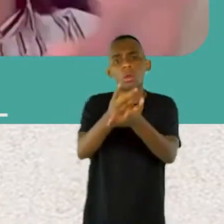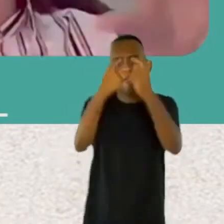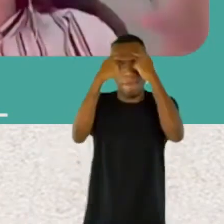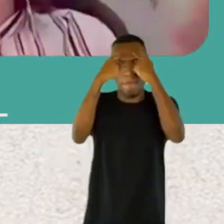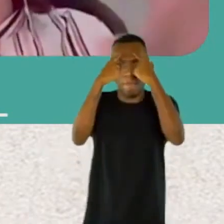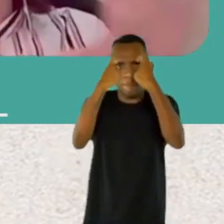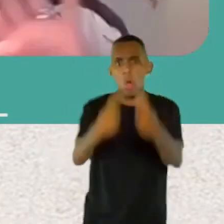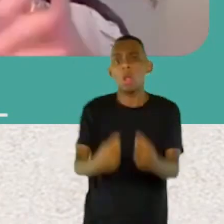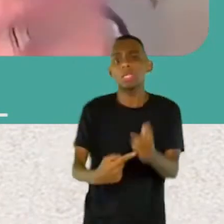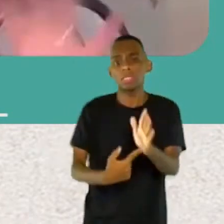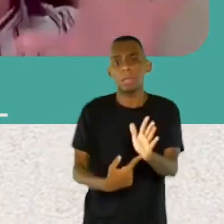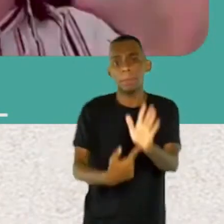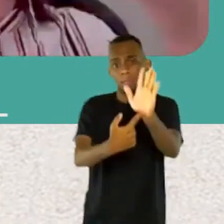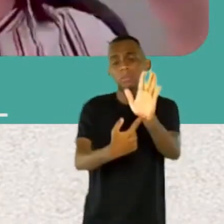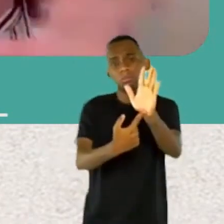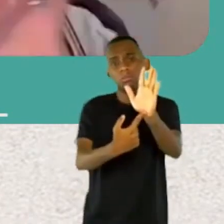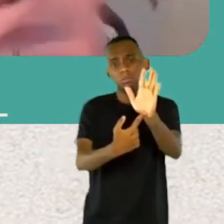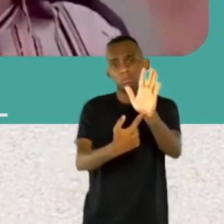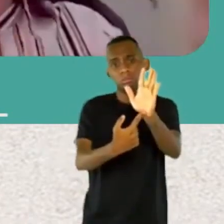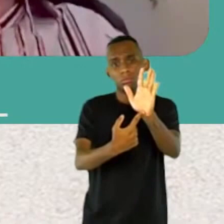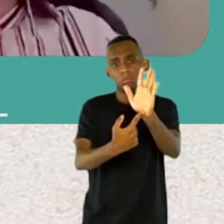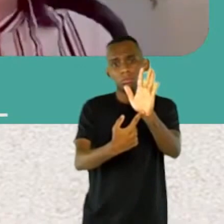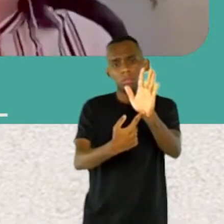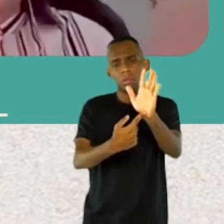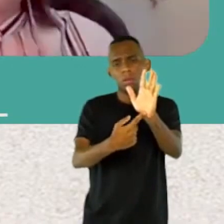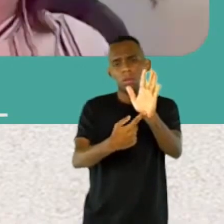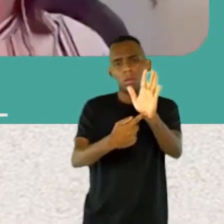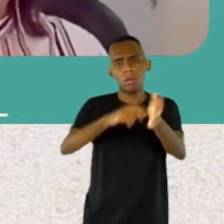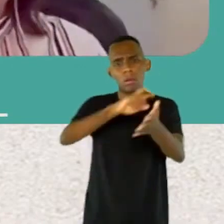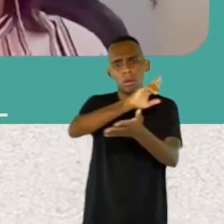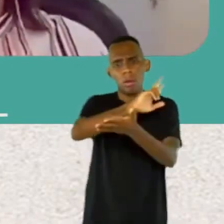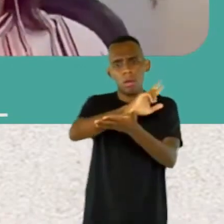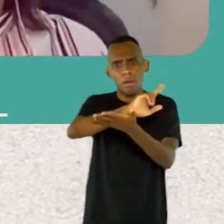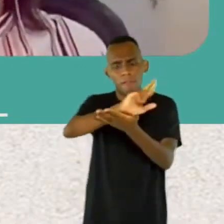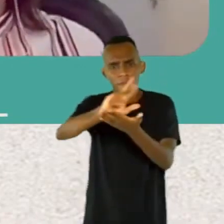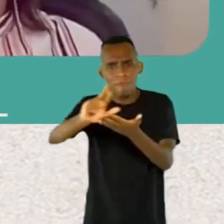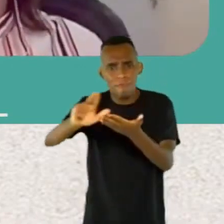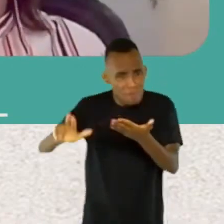a violência de vários aspectos, né?